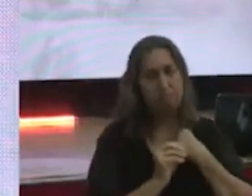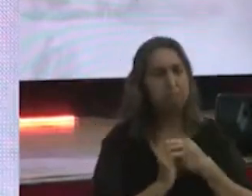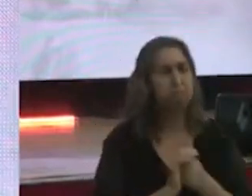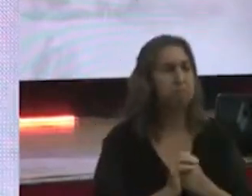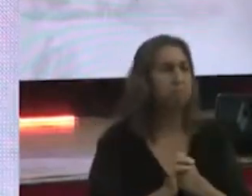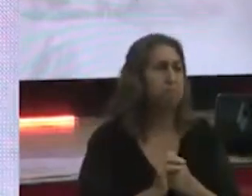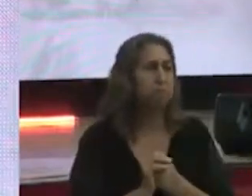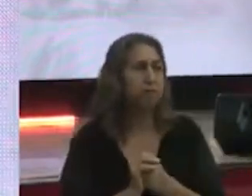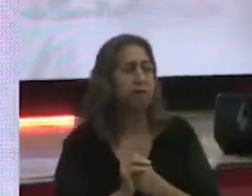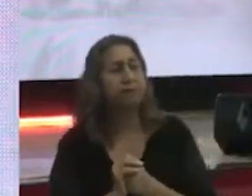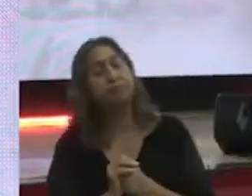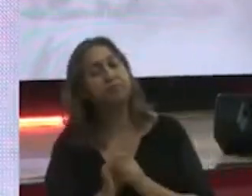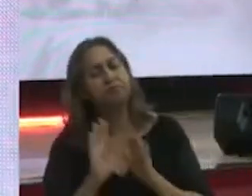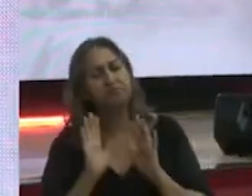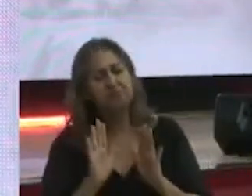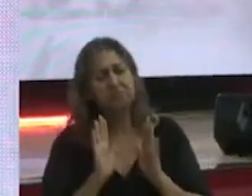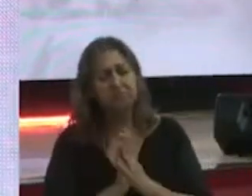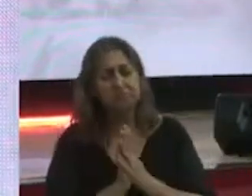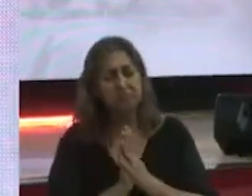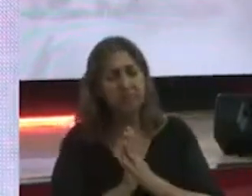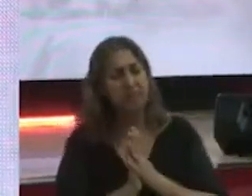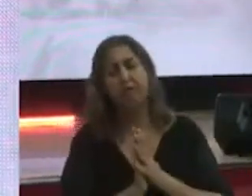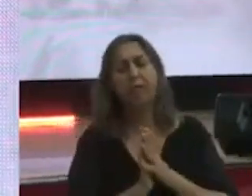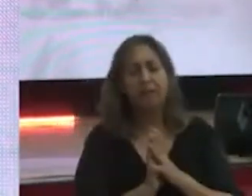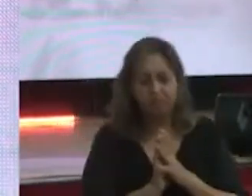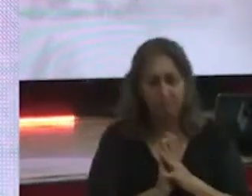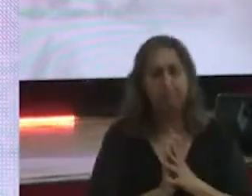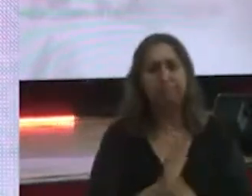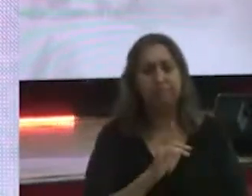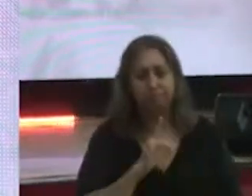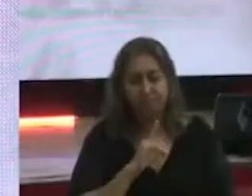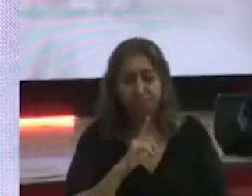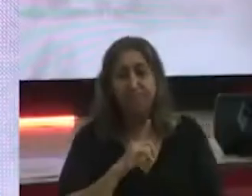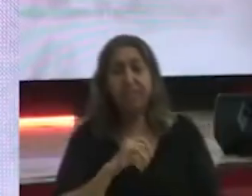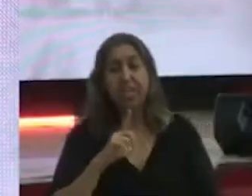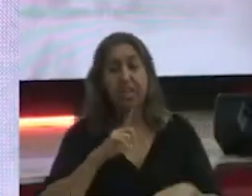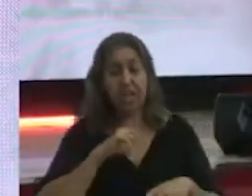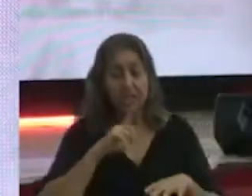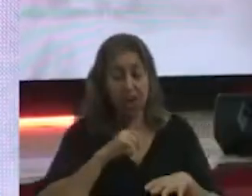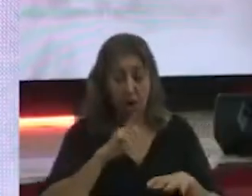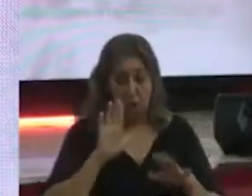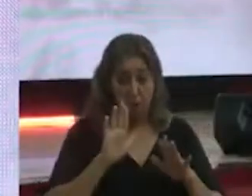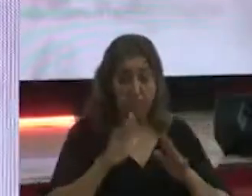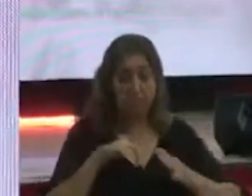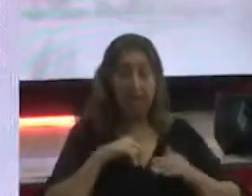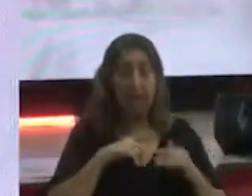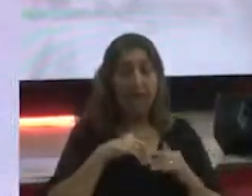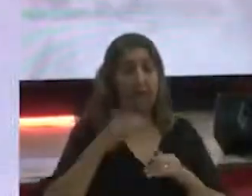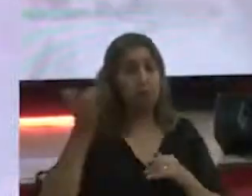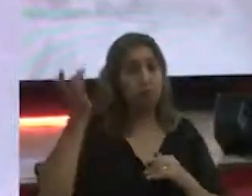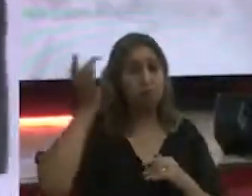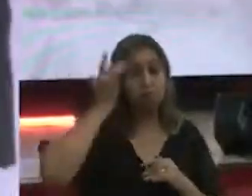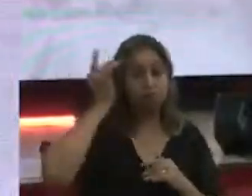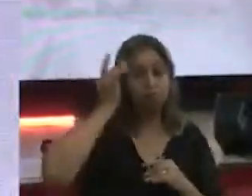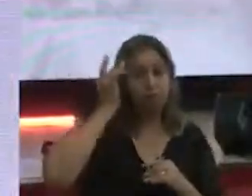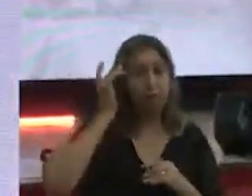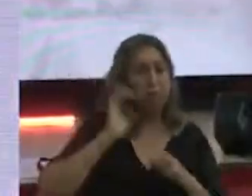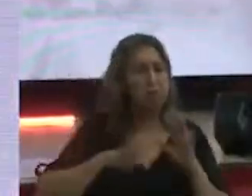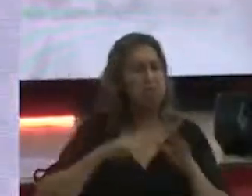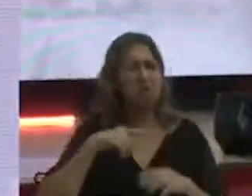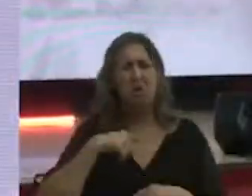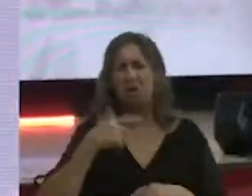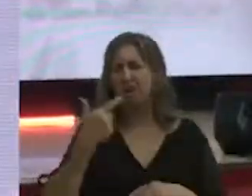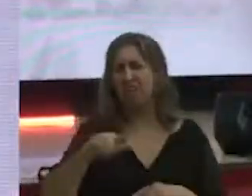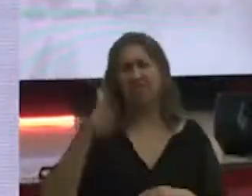amém estabilidade vem da maturidade pessoas imaturas são